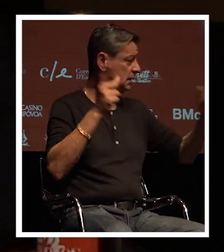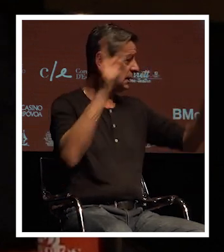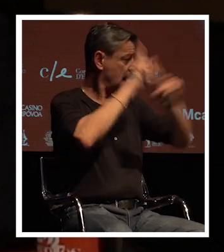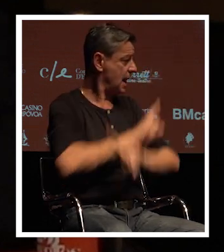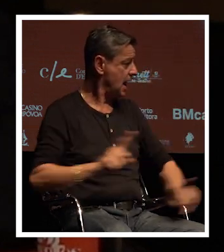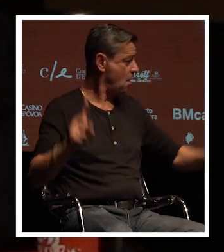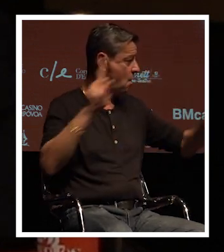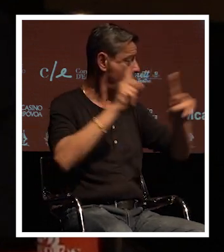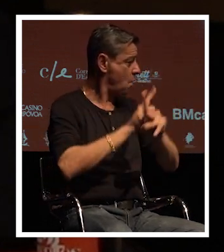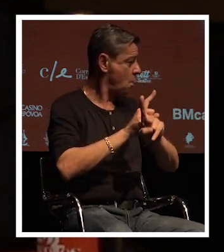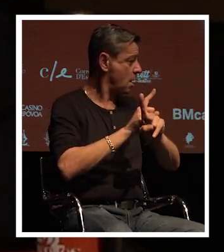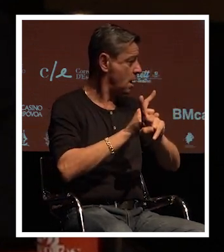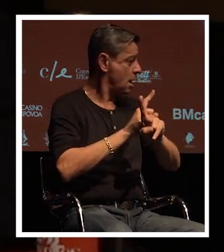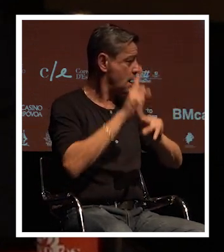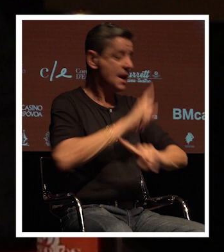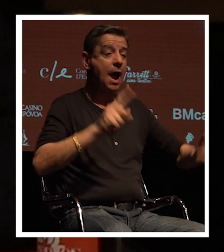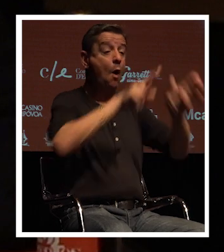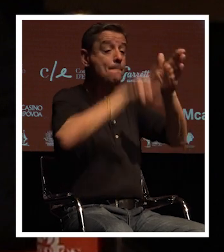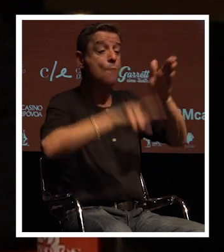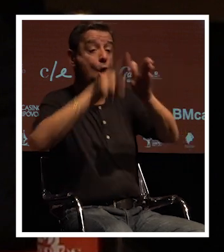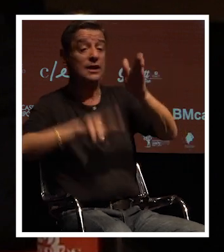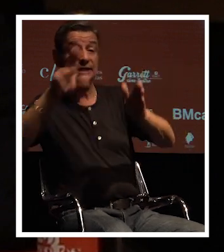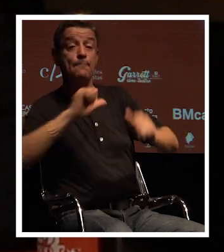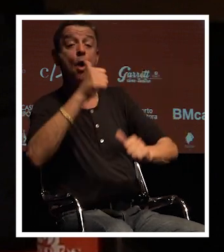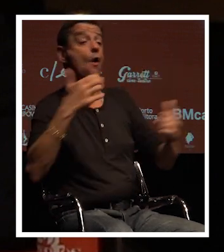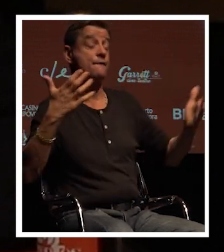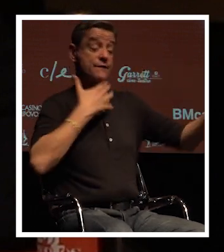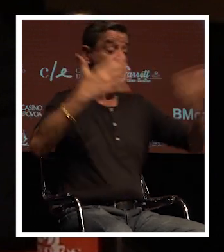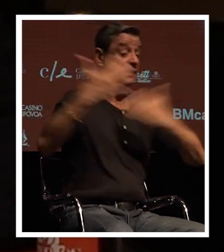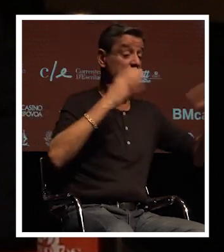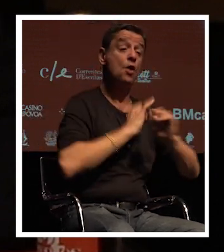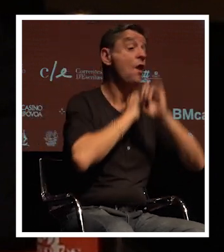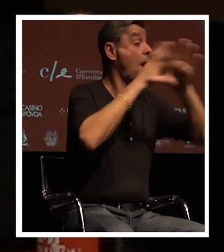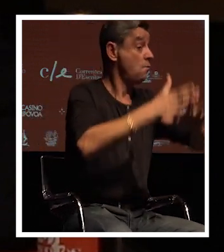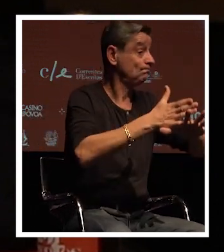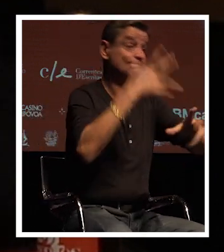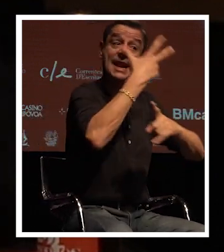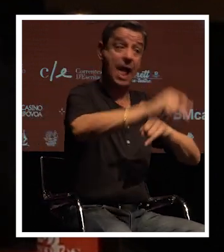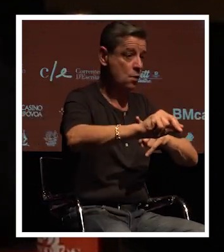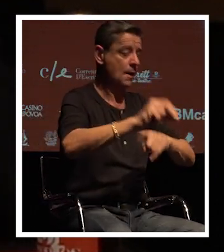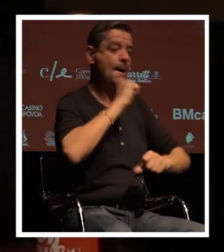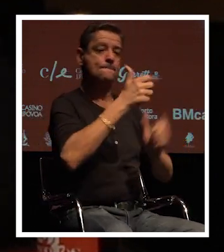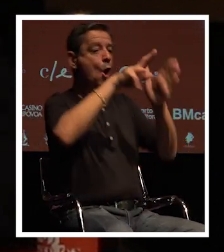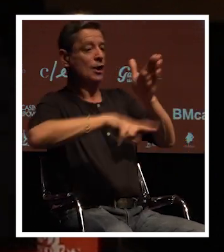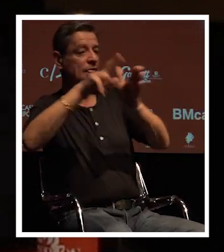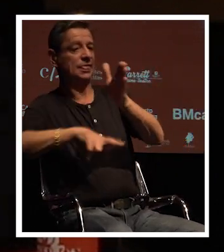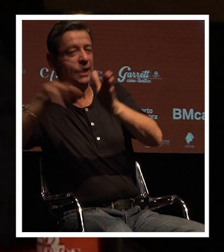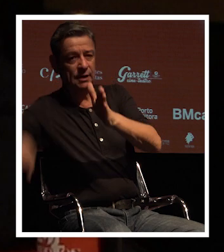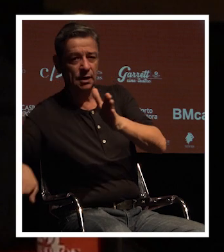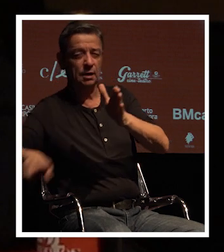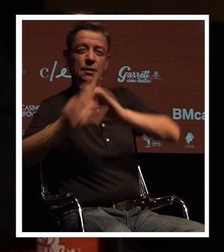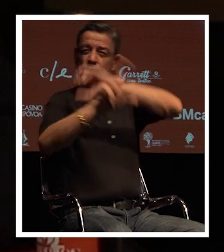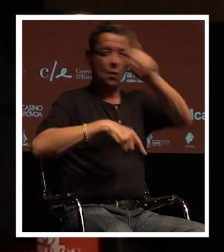H morte não há morte para o vento não H morte de depois já lemos